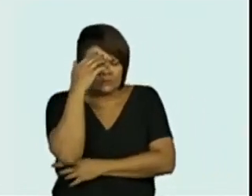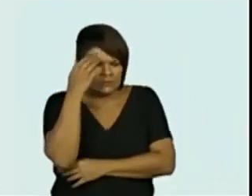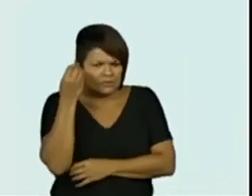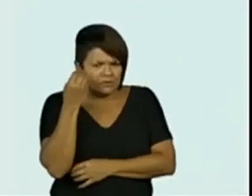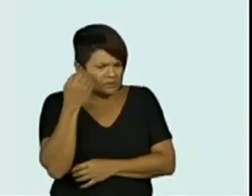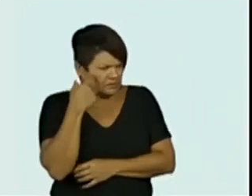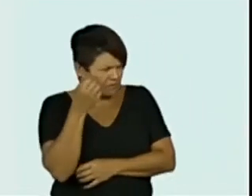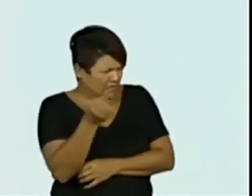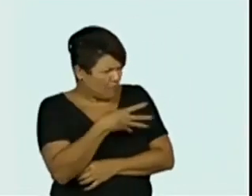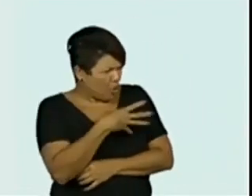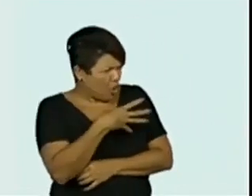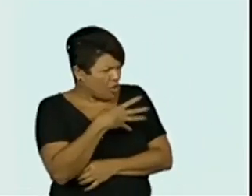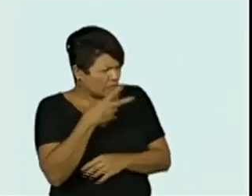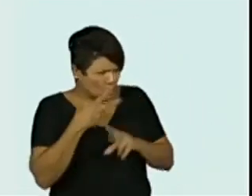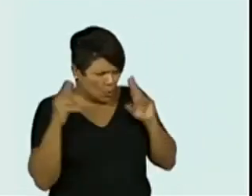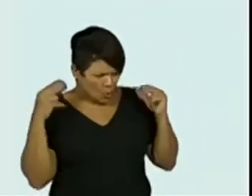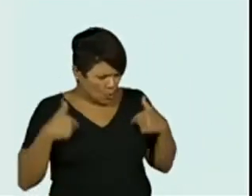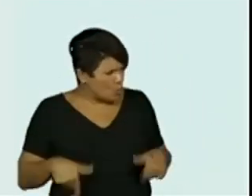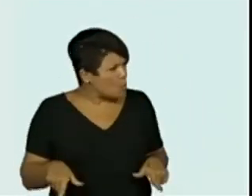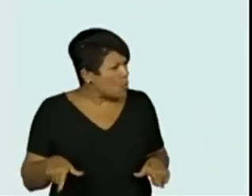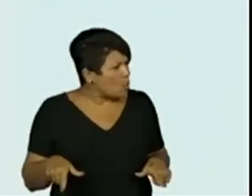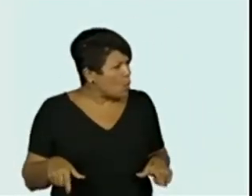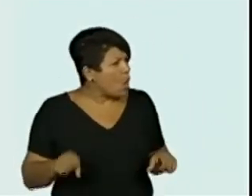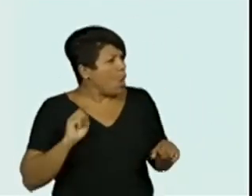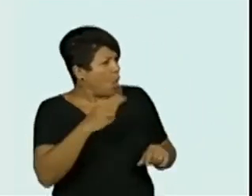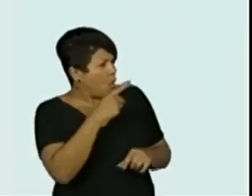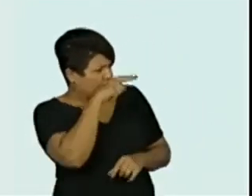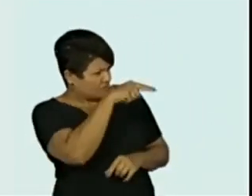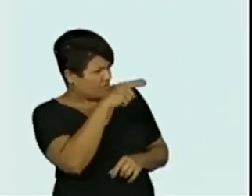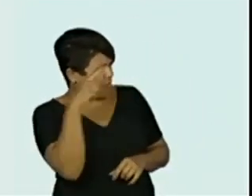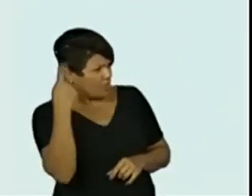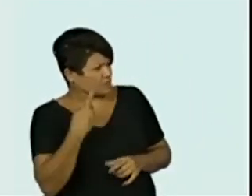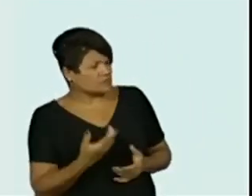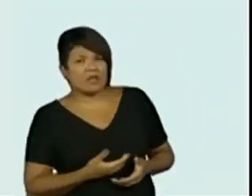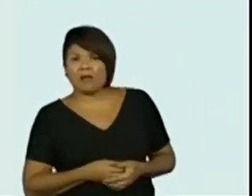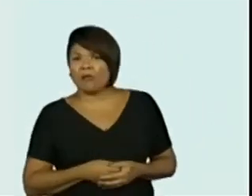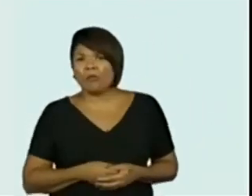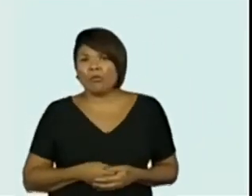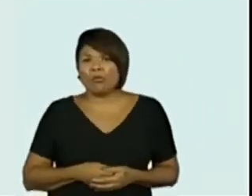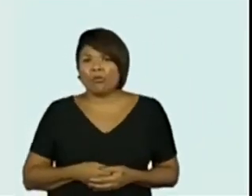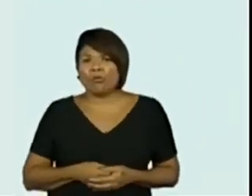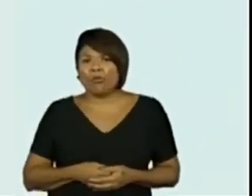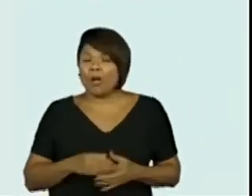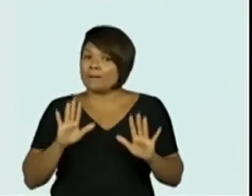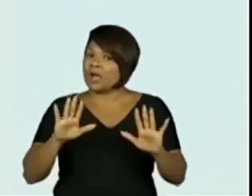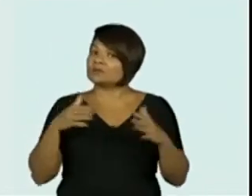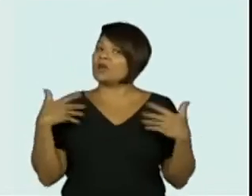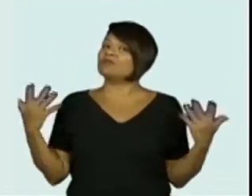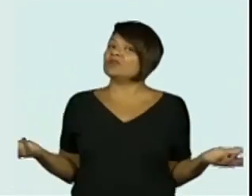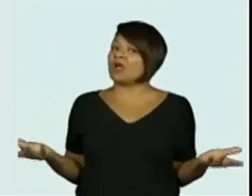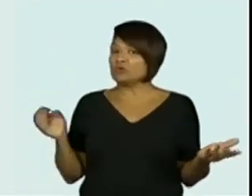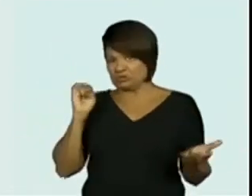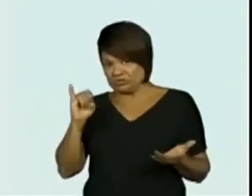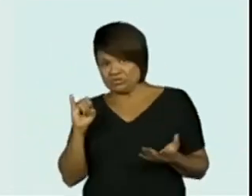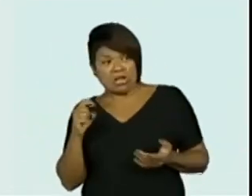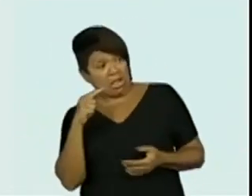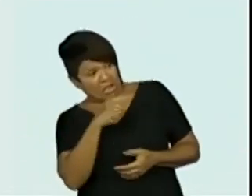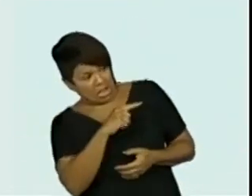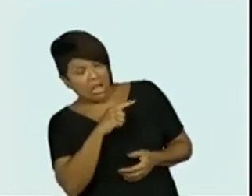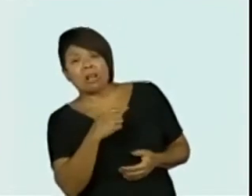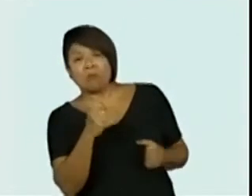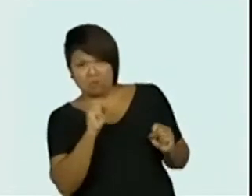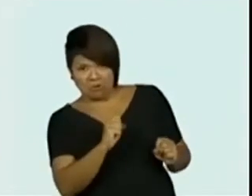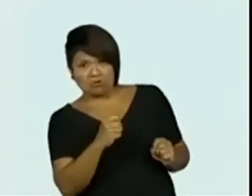na moda andar sem roupa ou foi a sirigaita que enlouqueceu? Mas afinal, se ela pode, por que não